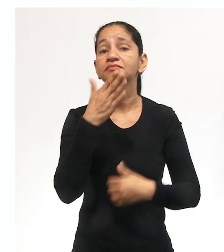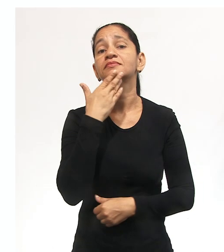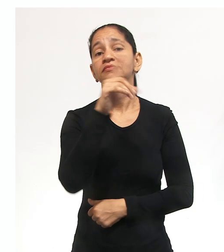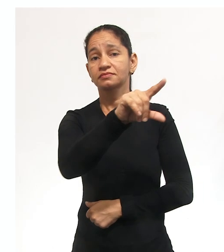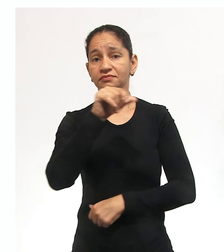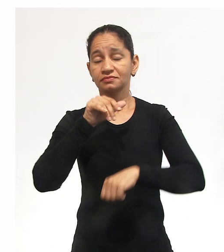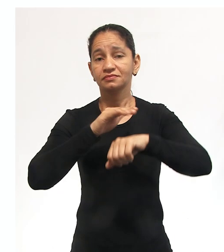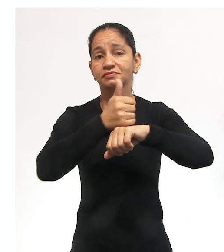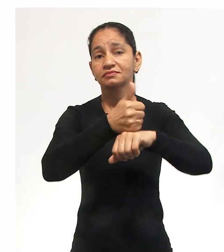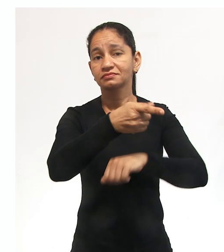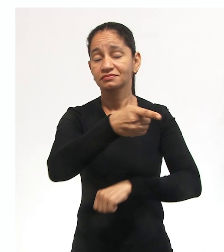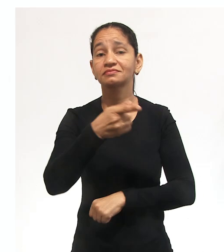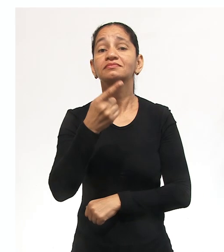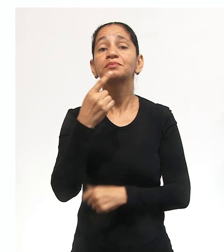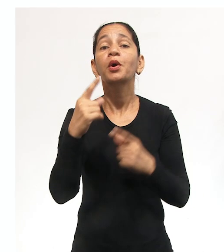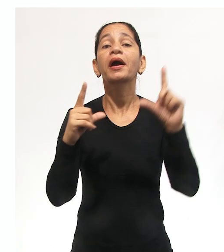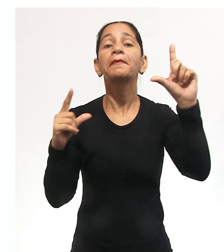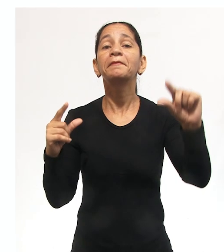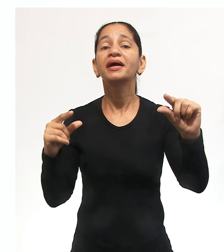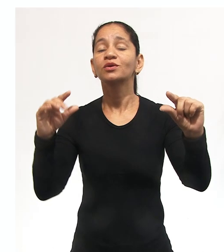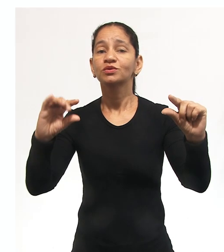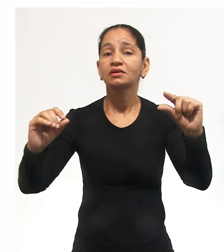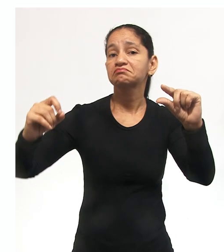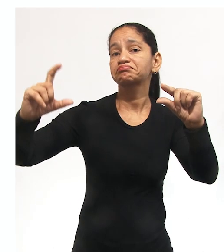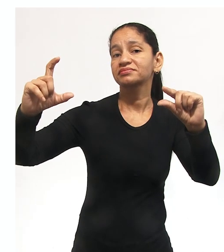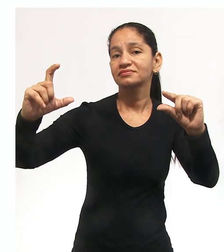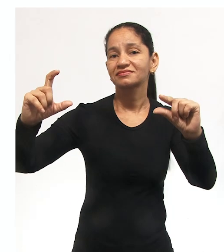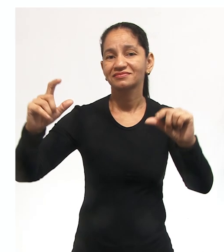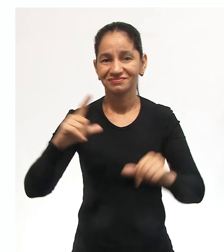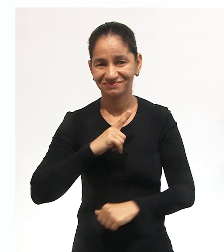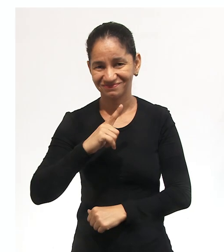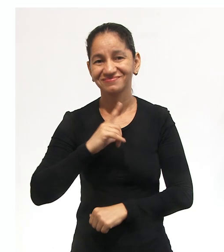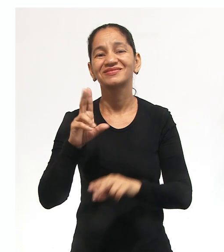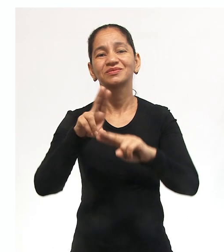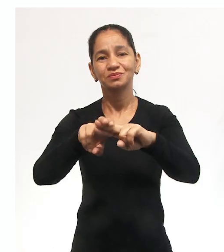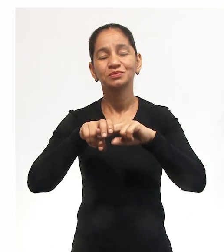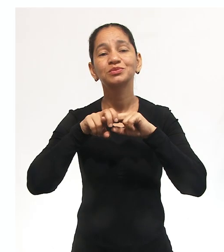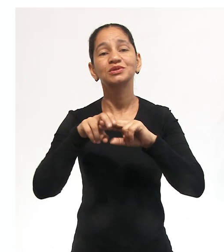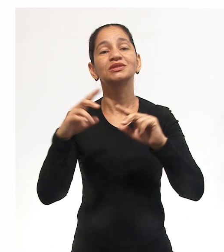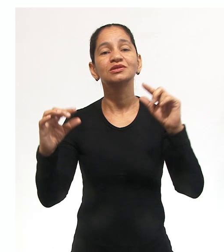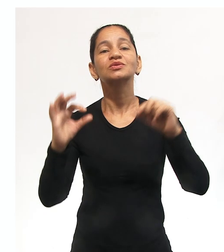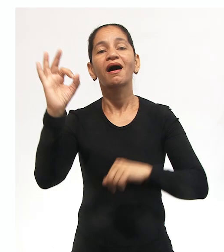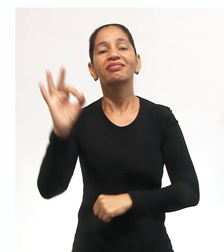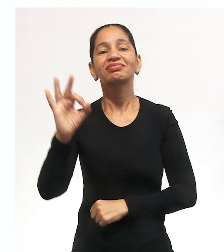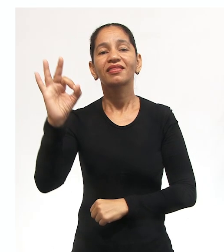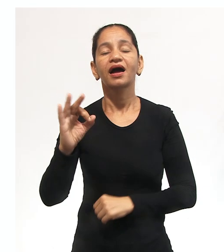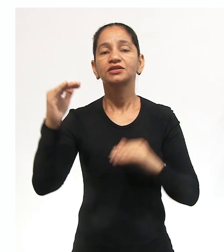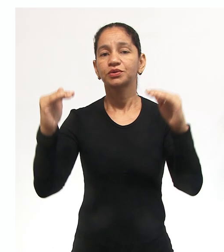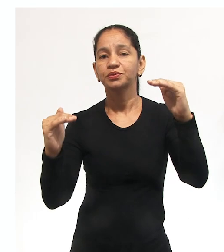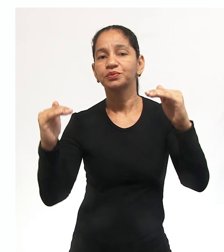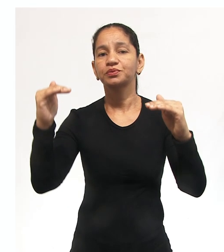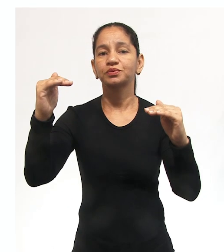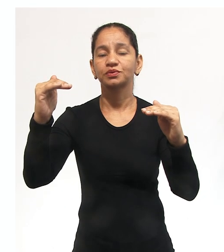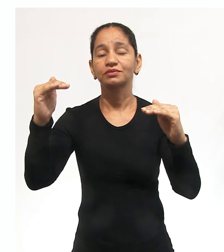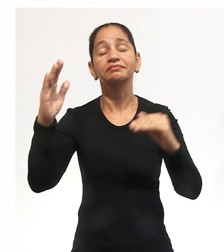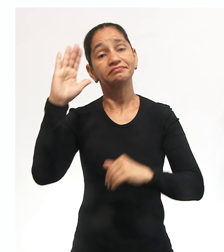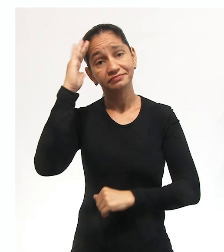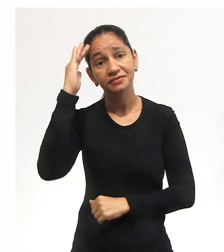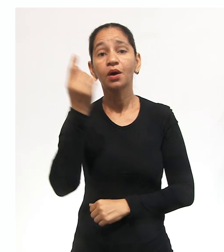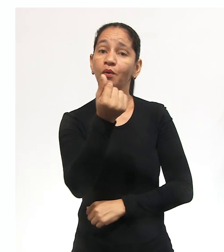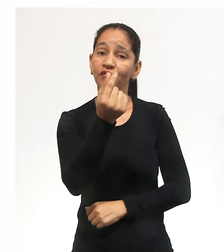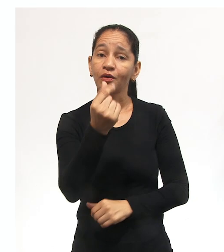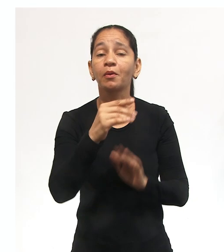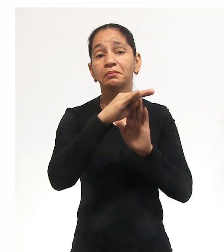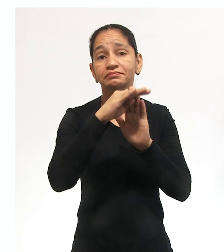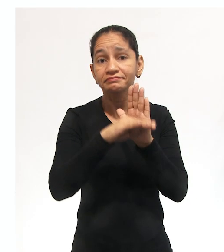B, porque ele vai ter uma taxa anual menor, né? Consequentemente, uma taxa mensal menor. E aí o valor vai